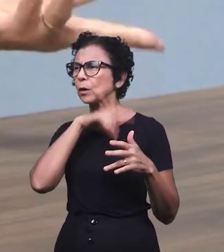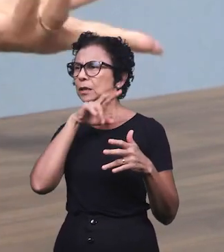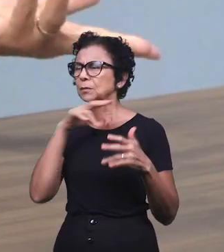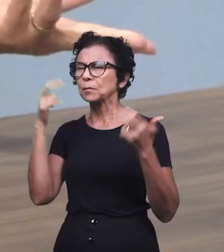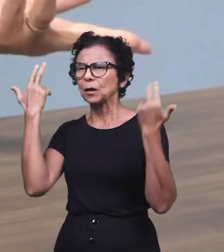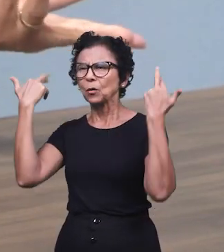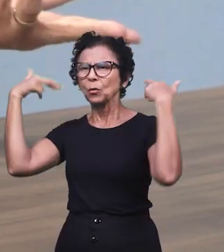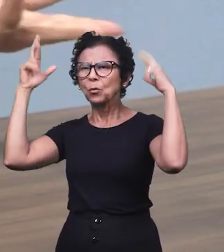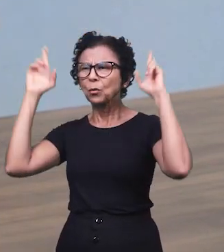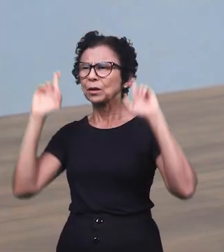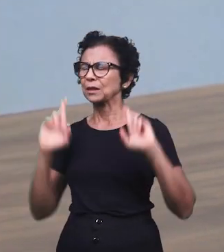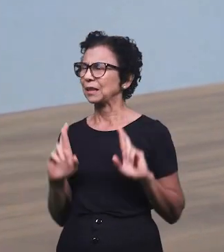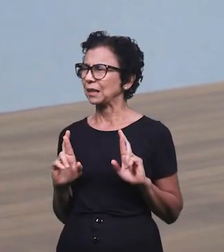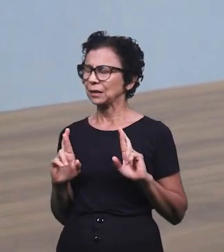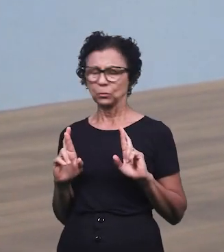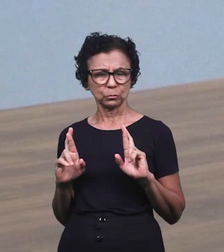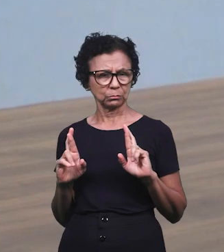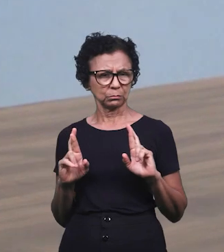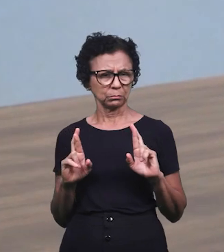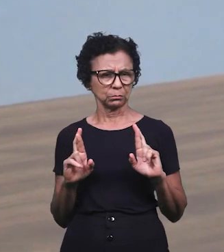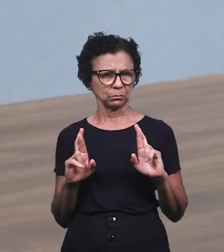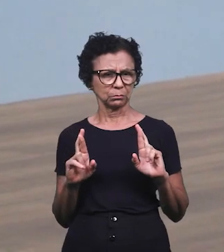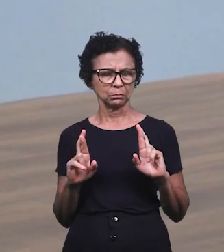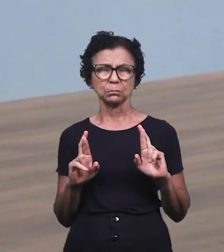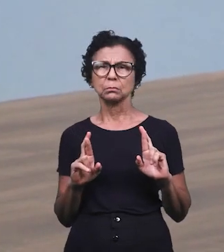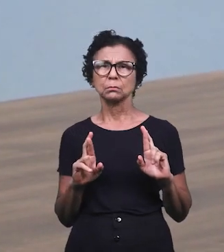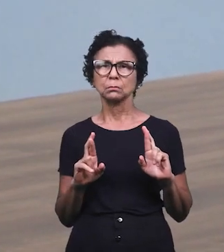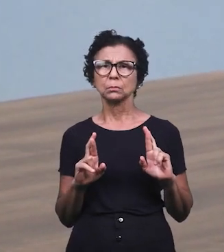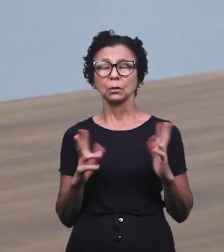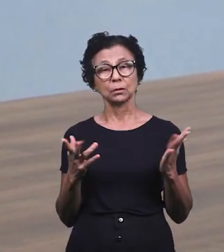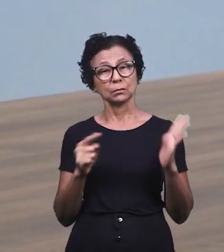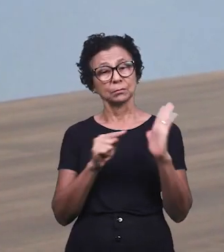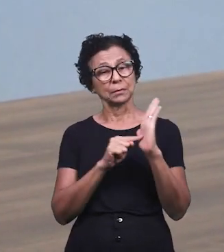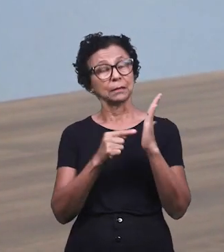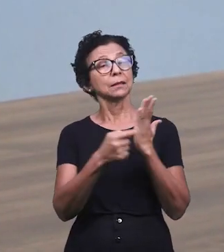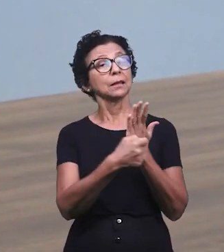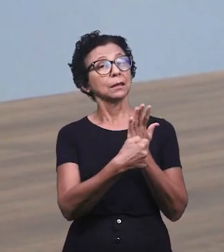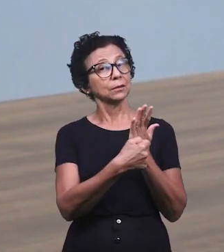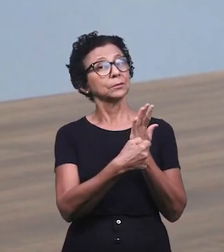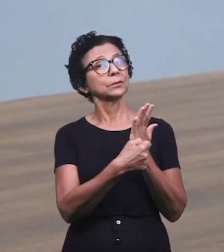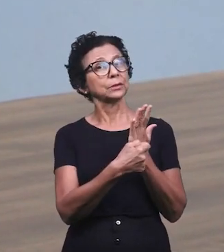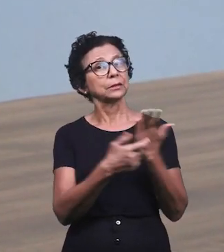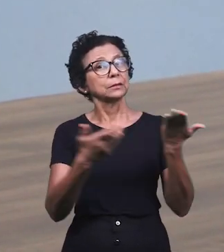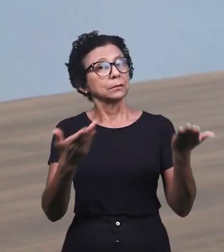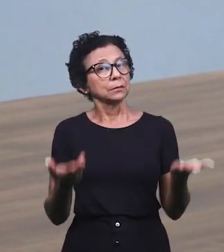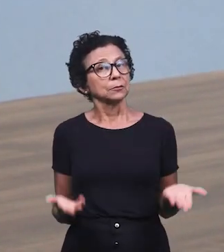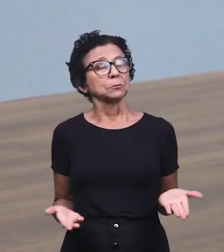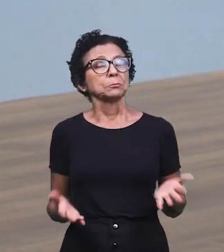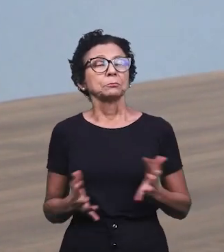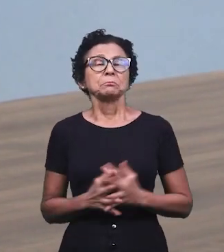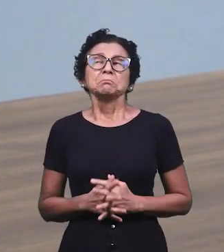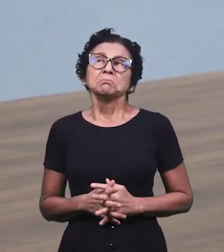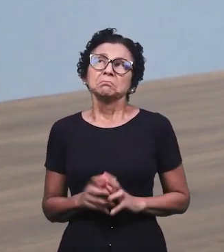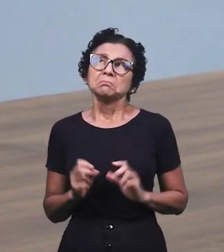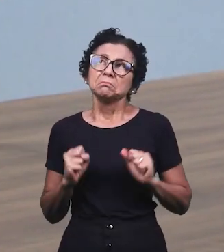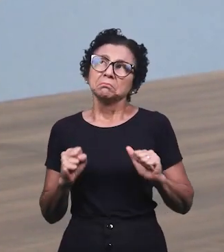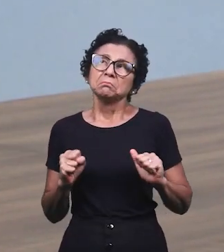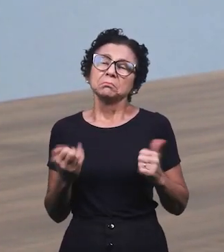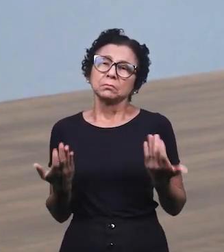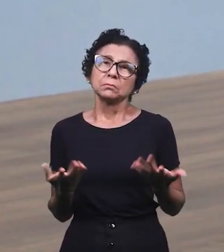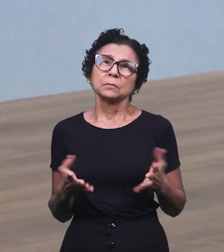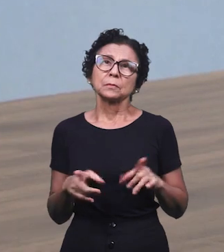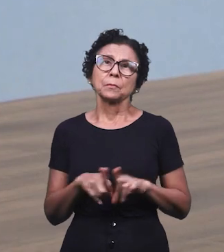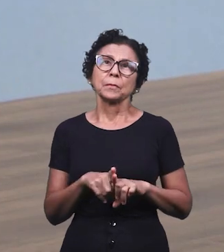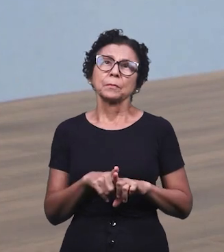noiva, então, é um animal? Então, assim, é metáfora, né? Então, eu poderia